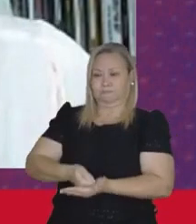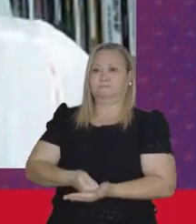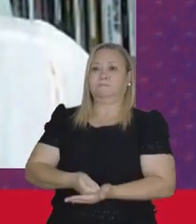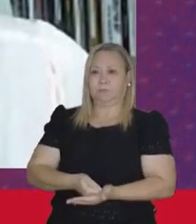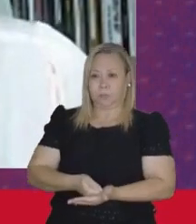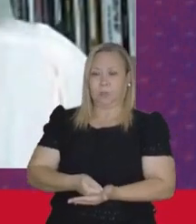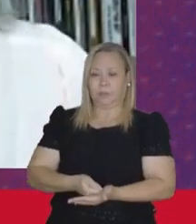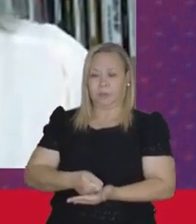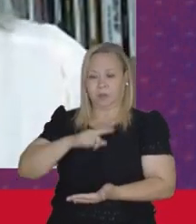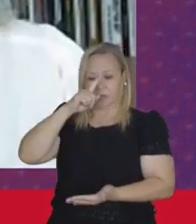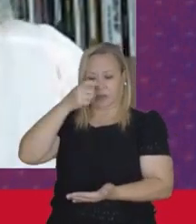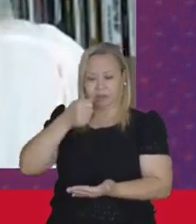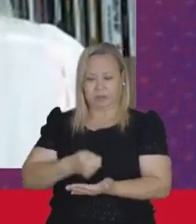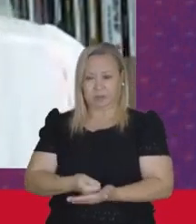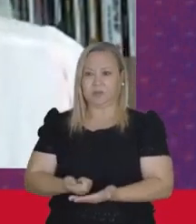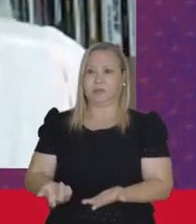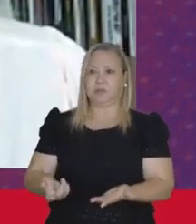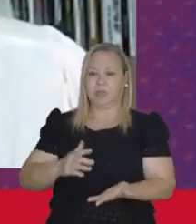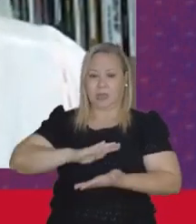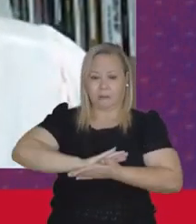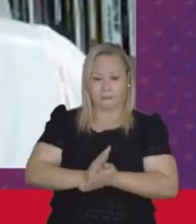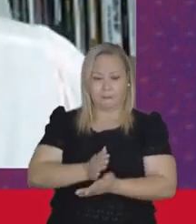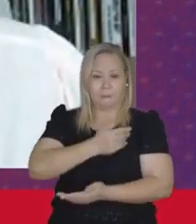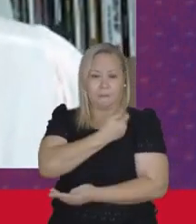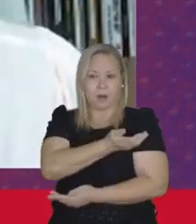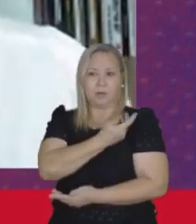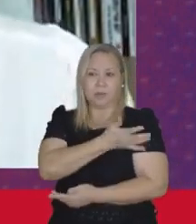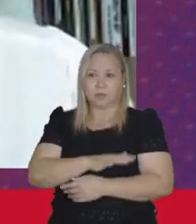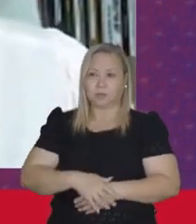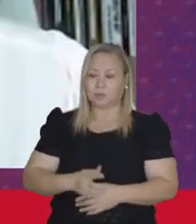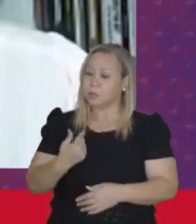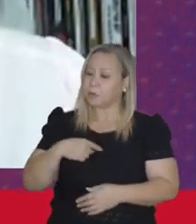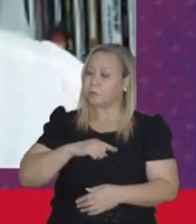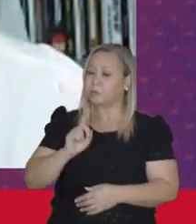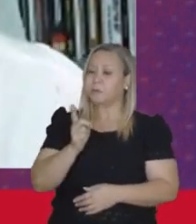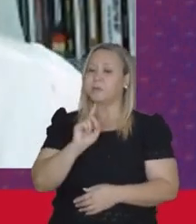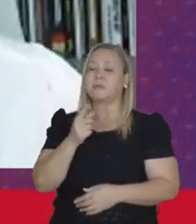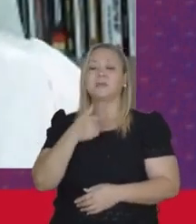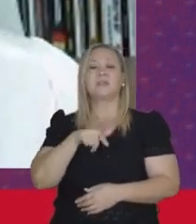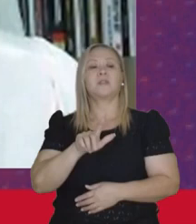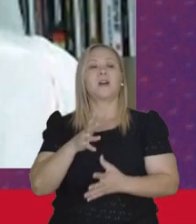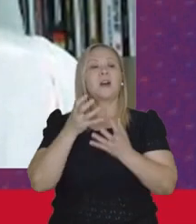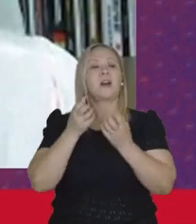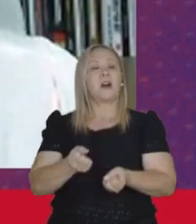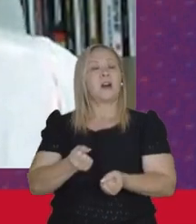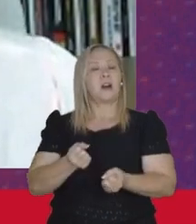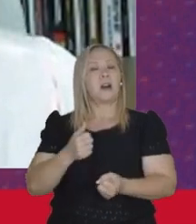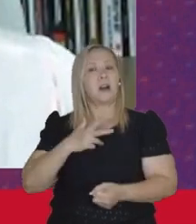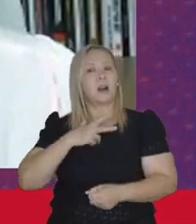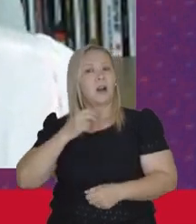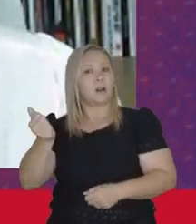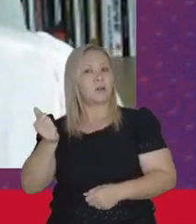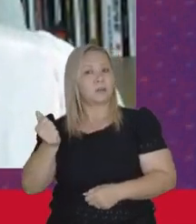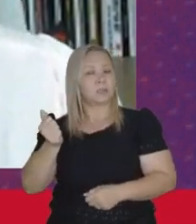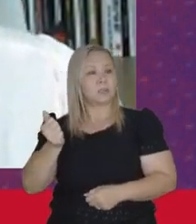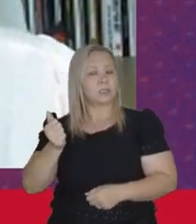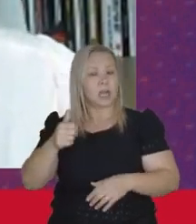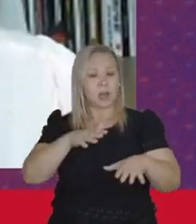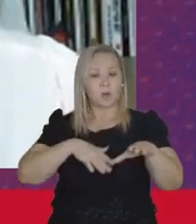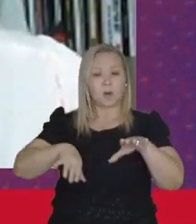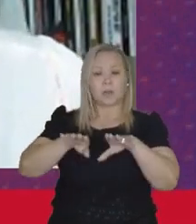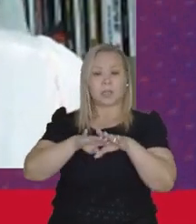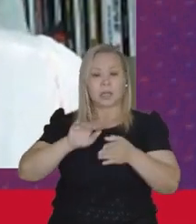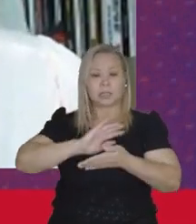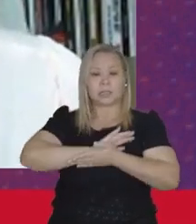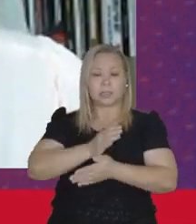machista, misógino, sexista, nós também não vamos alcançar a igualdade e a não discriminação de